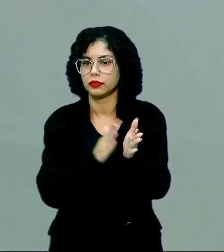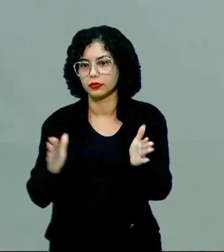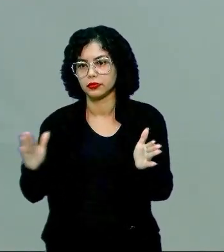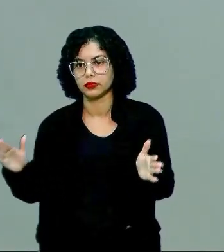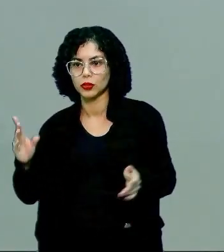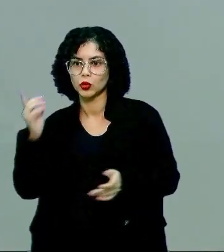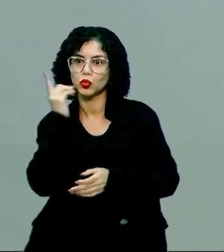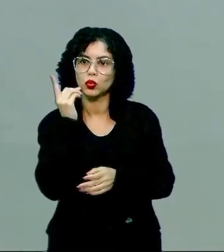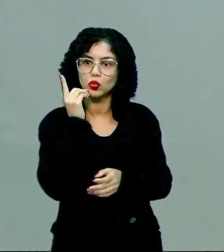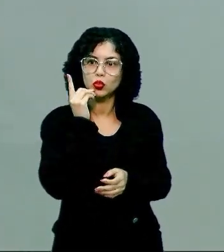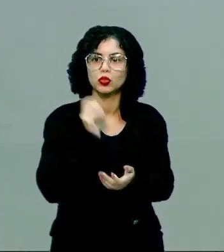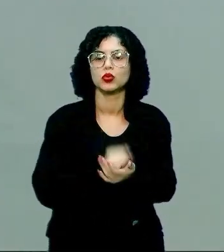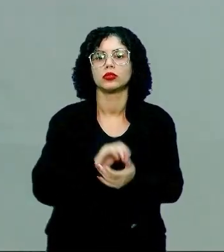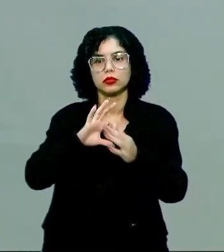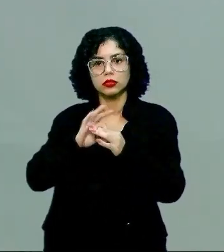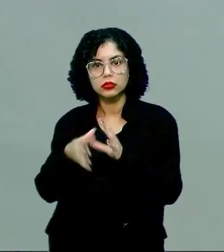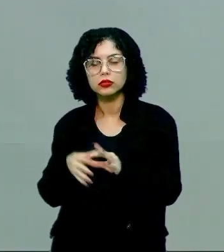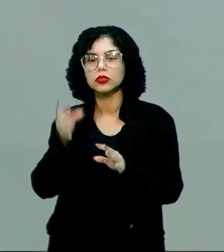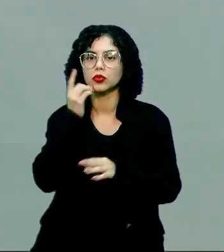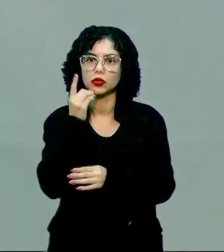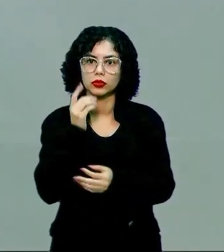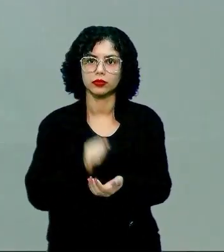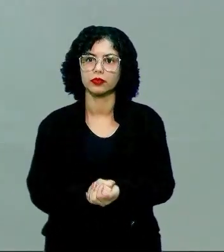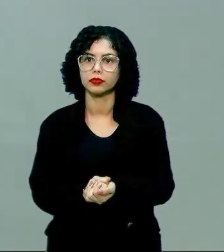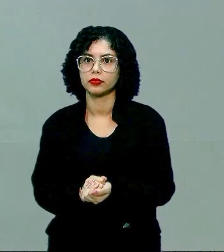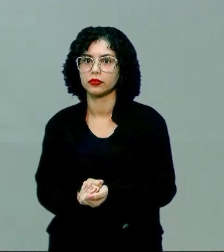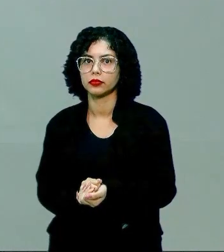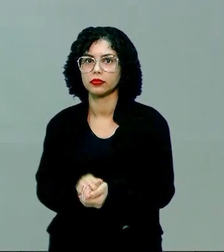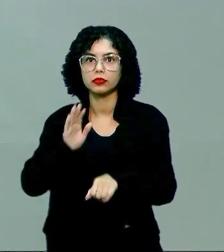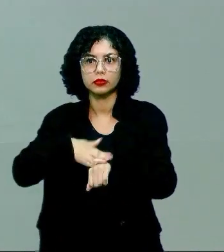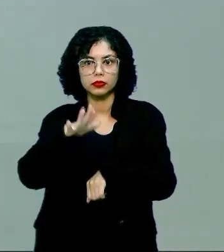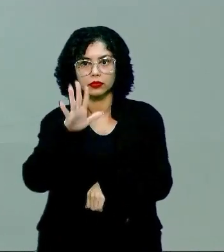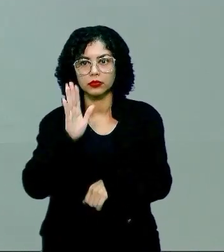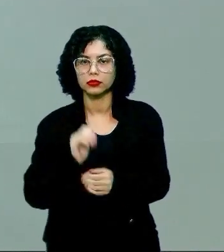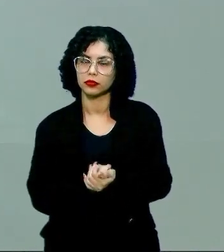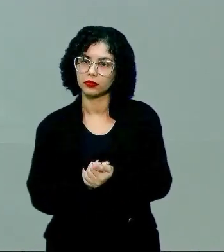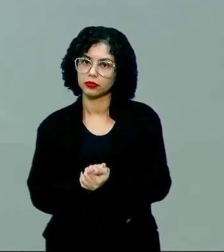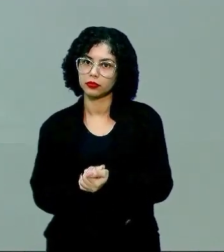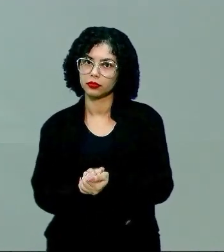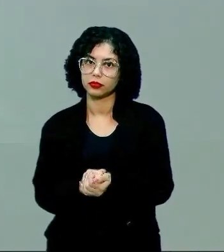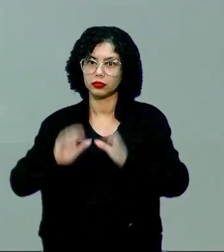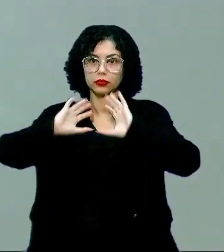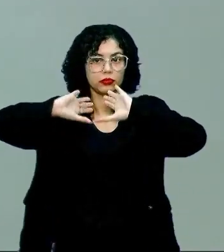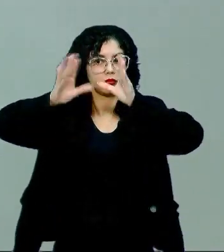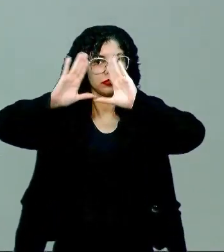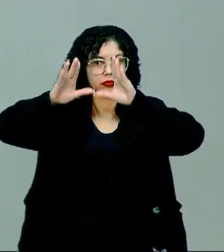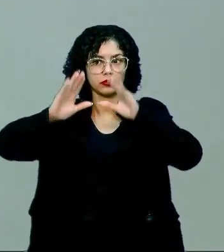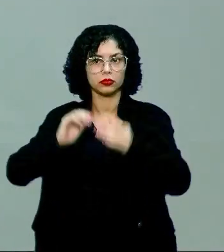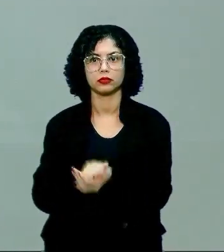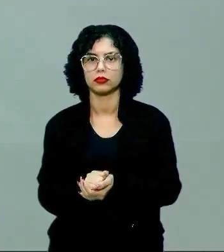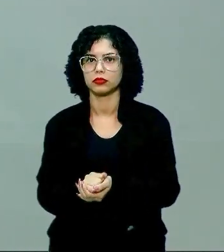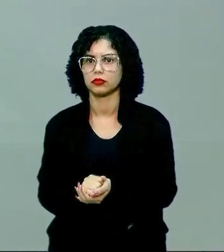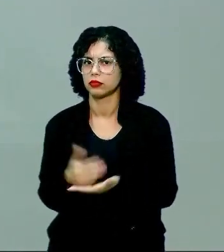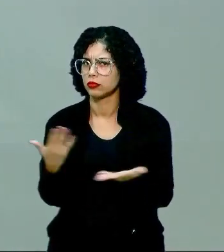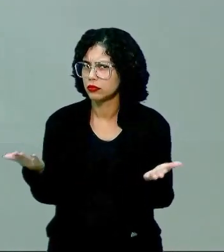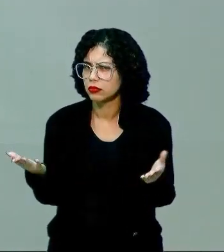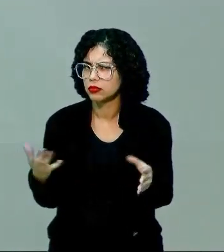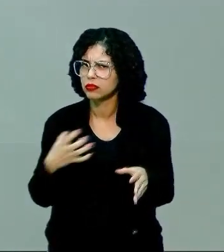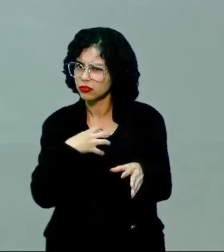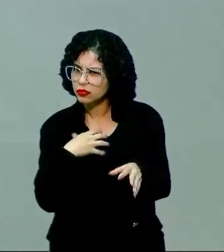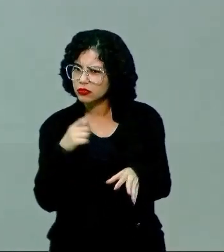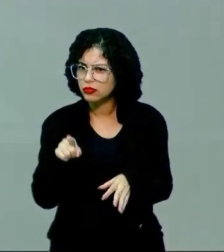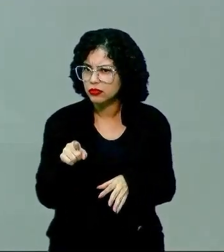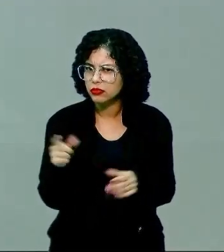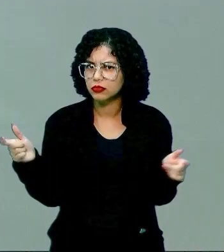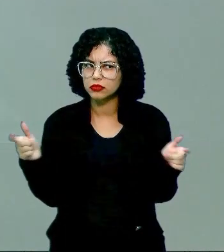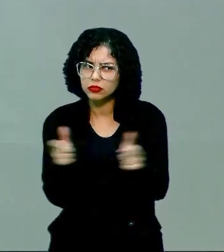mapeamento do seu dia a dia do seu contexto do seu cotidiano você vê mais gente praticando vôlei por exemplo do que Ginástica faz